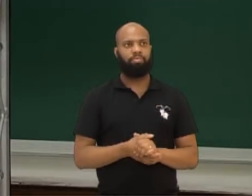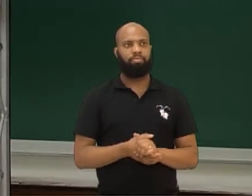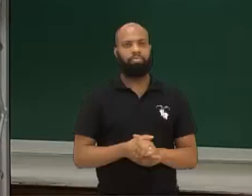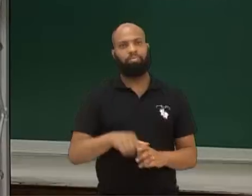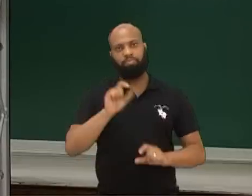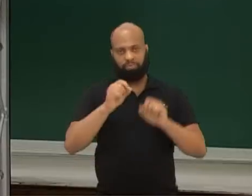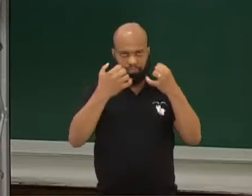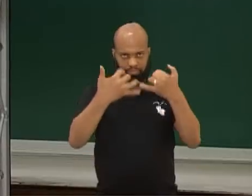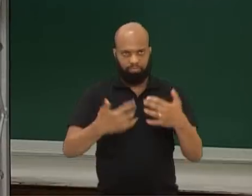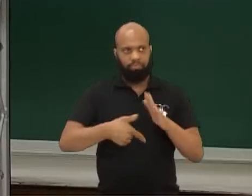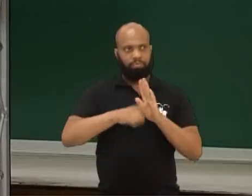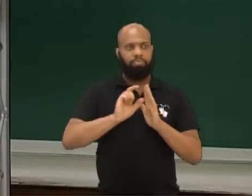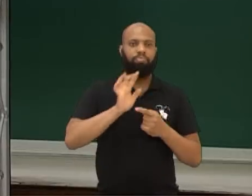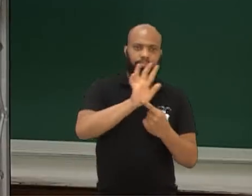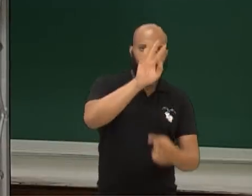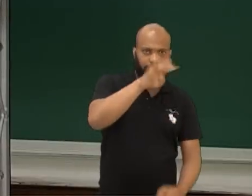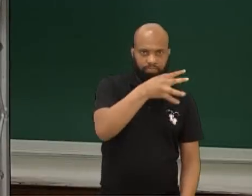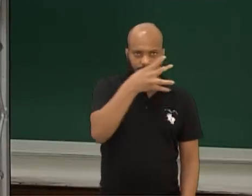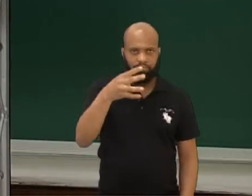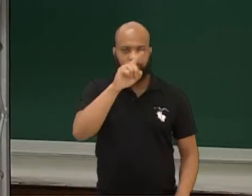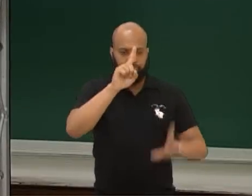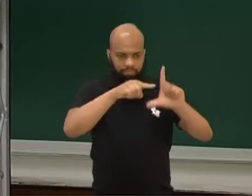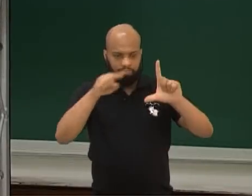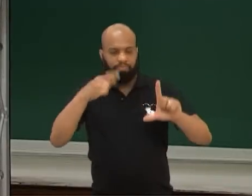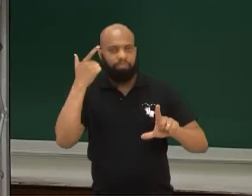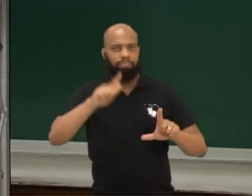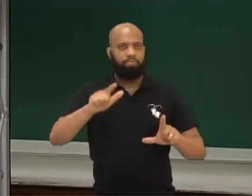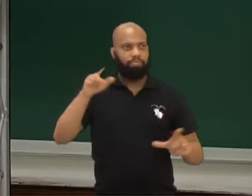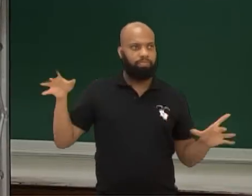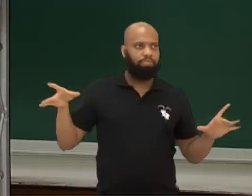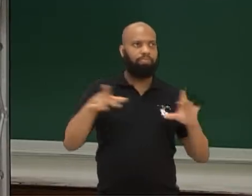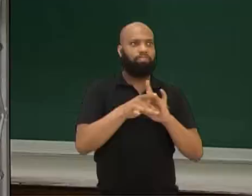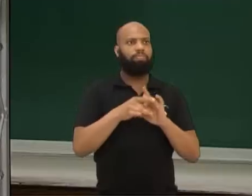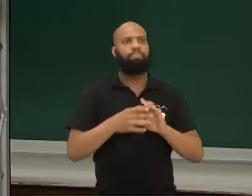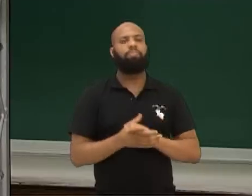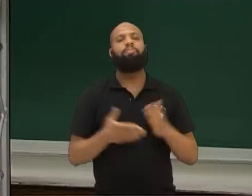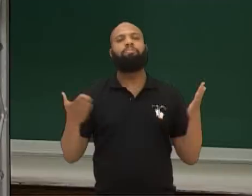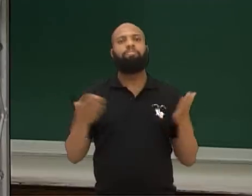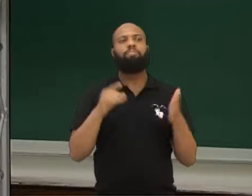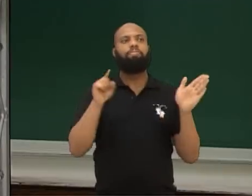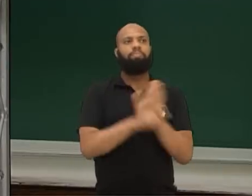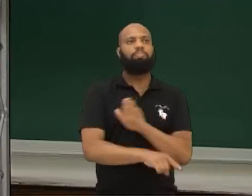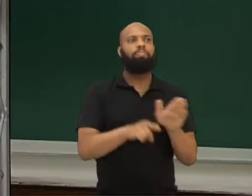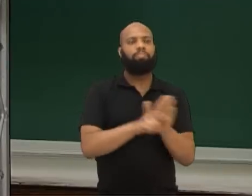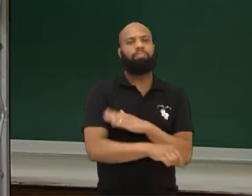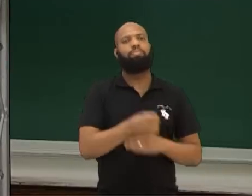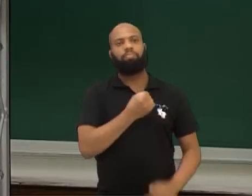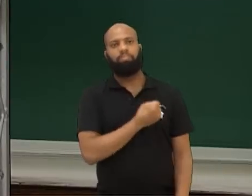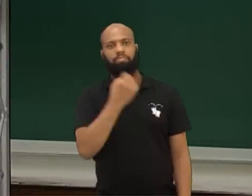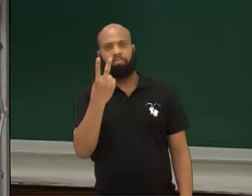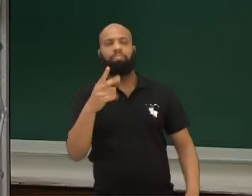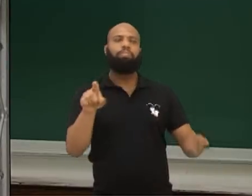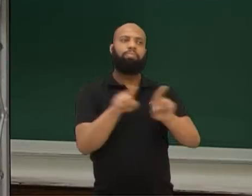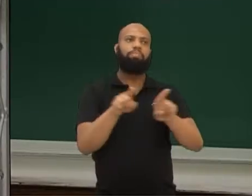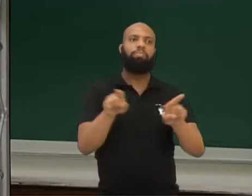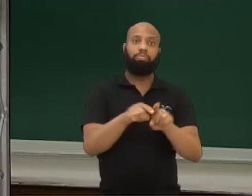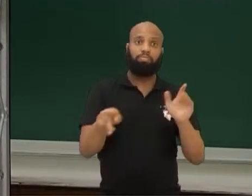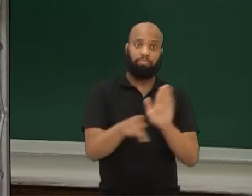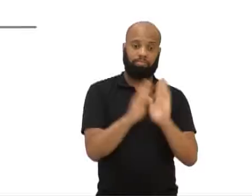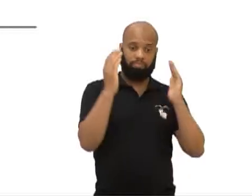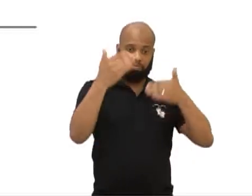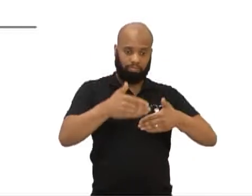aquilo que eu expliquei, né? Apresentar em tabelas o gráfico e podemos associar um ao outro. Exercício 2. Também da prova